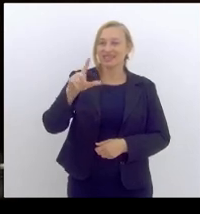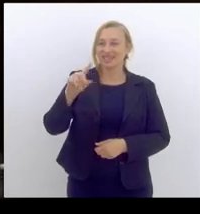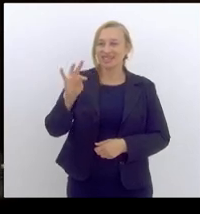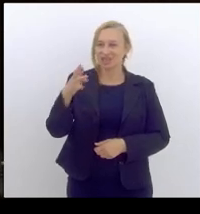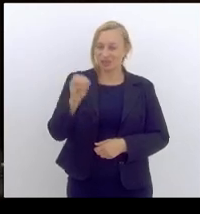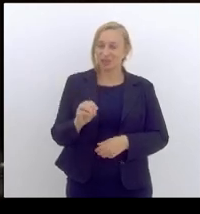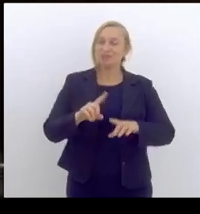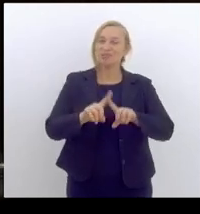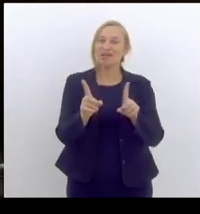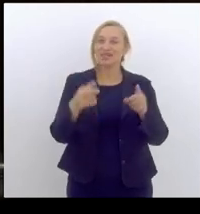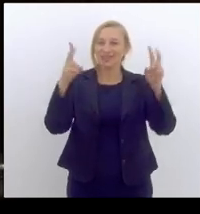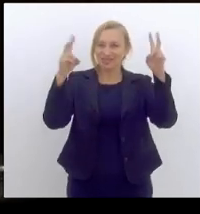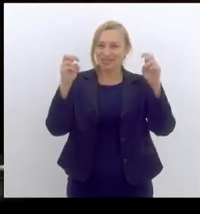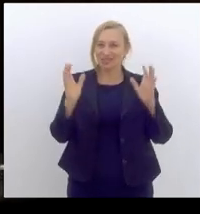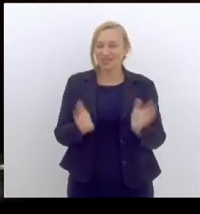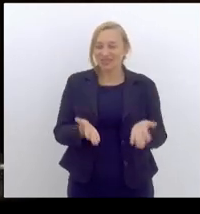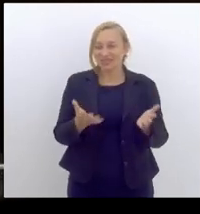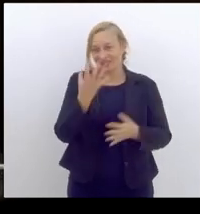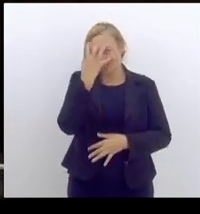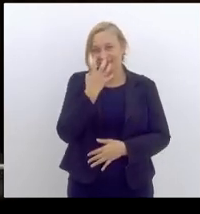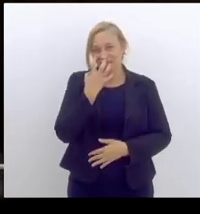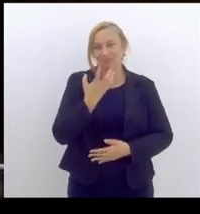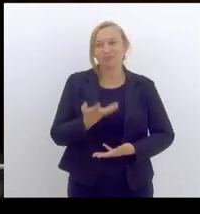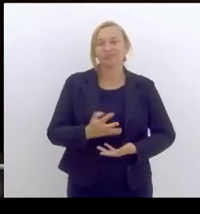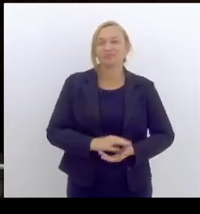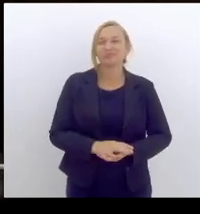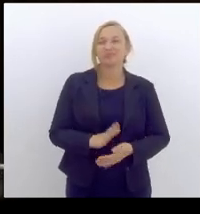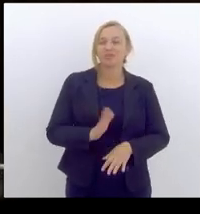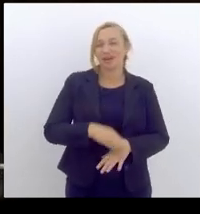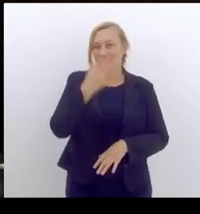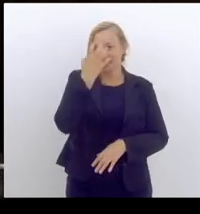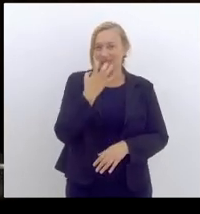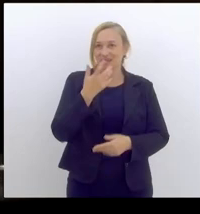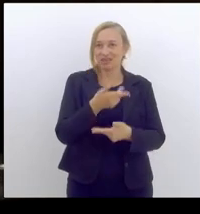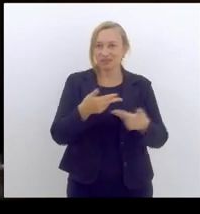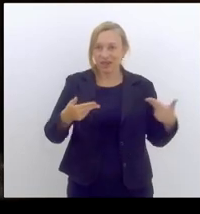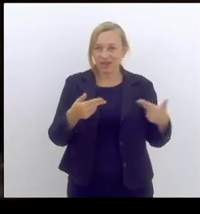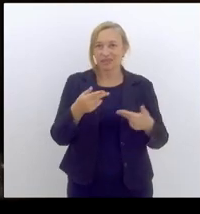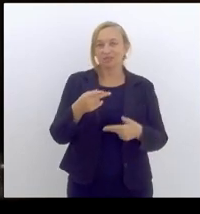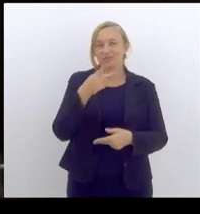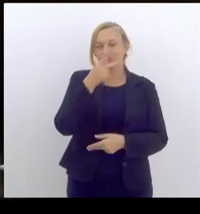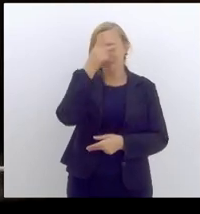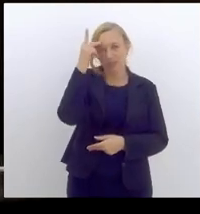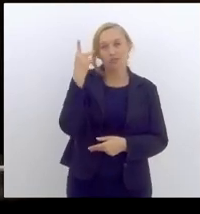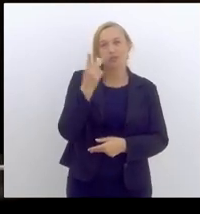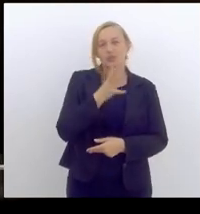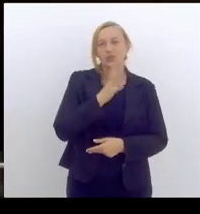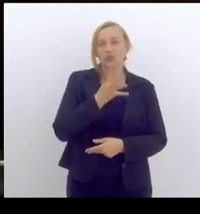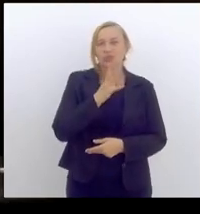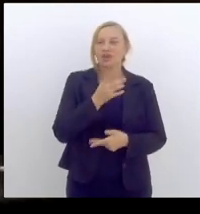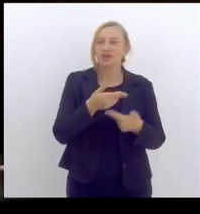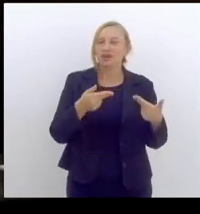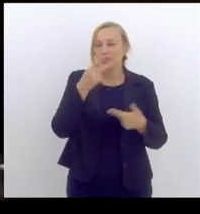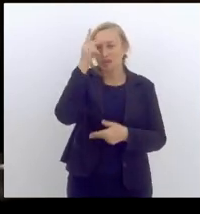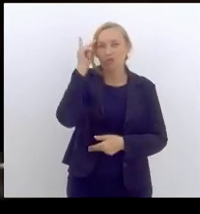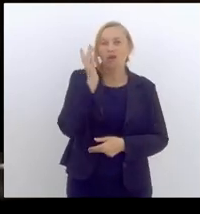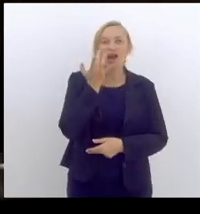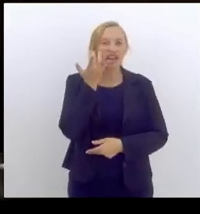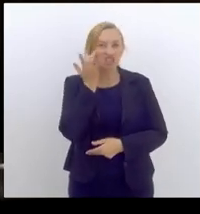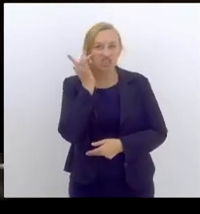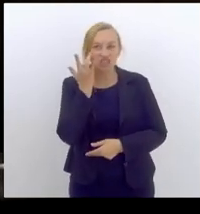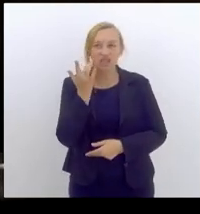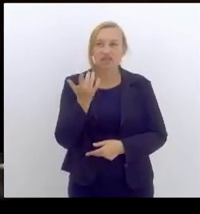Mas o assunto hoje aqui é muito sério. E mais sério do que muitas pessoas pensam. Muita gente pode achar que